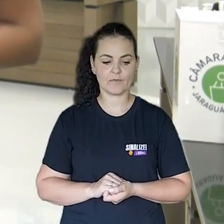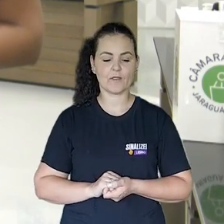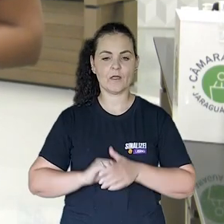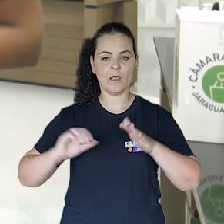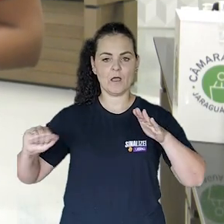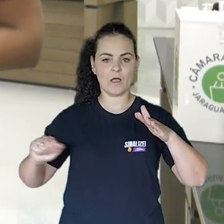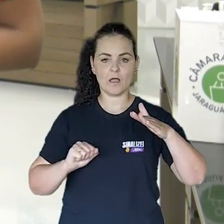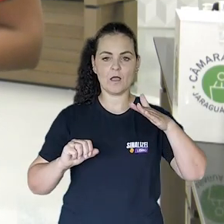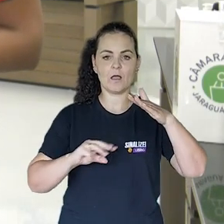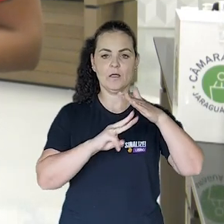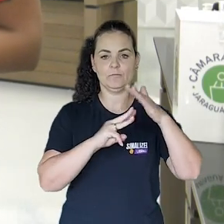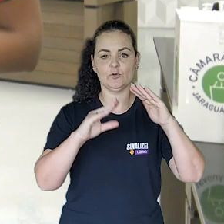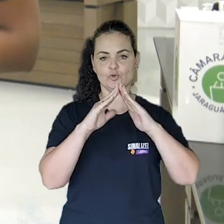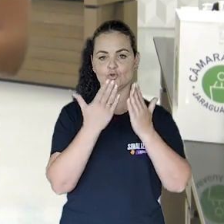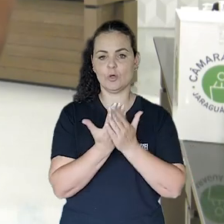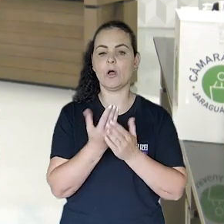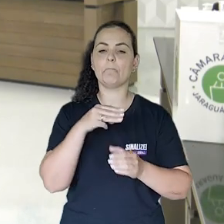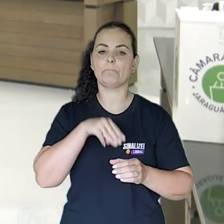Santo Estevão